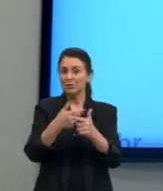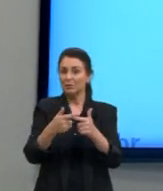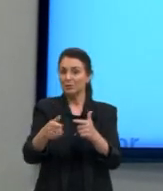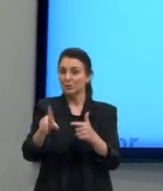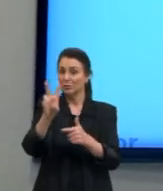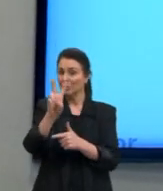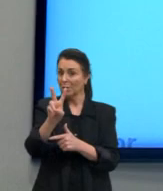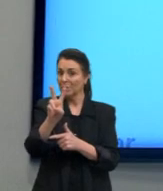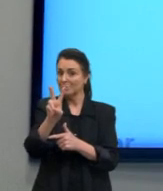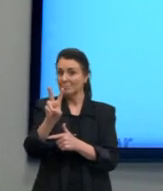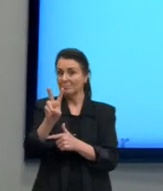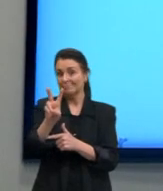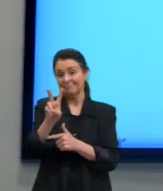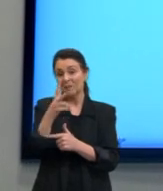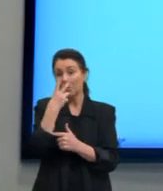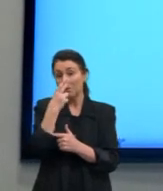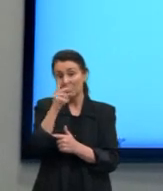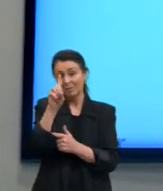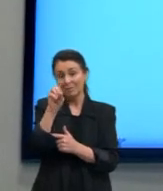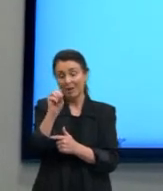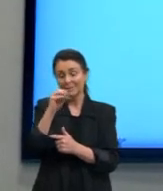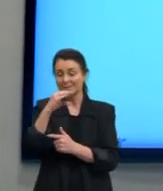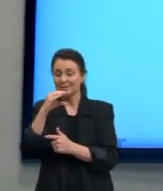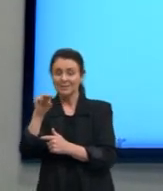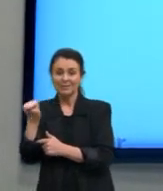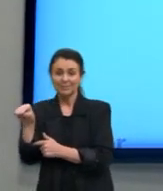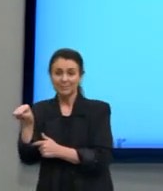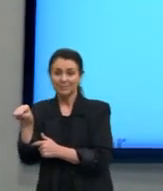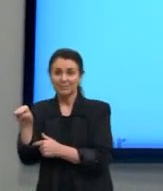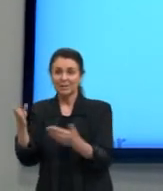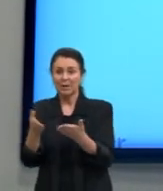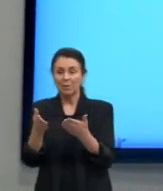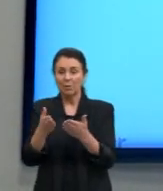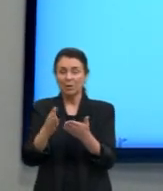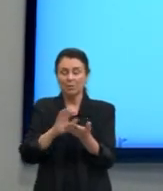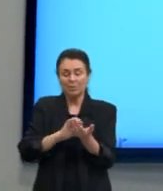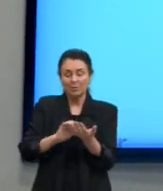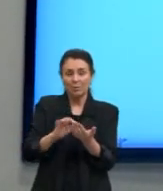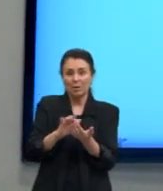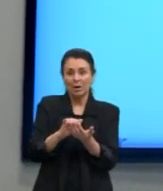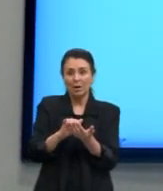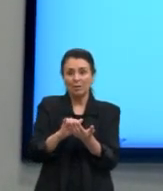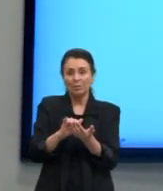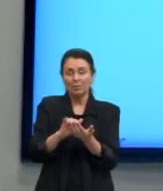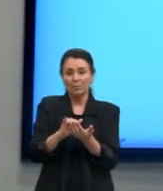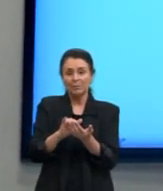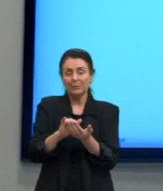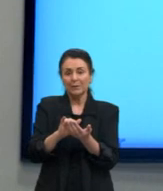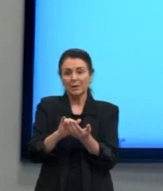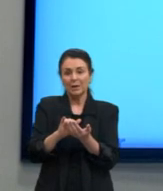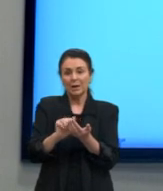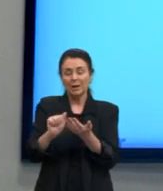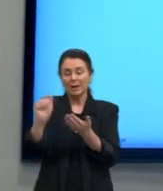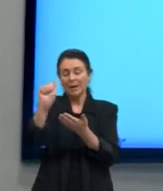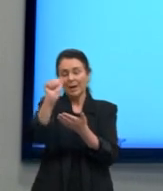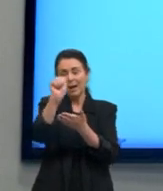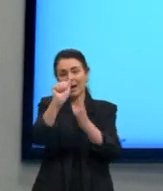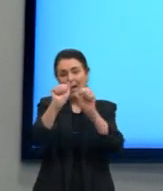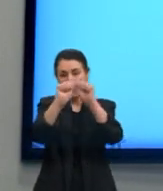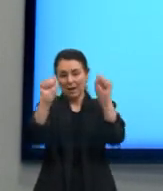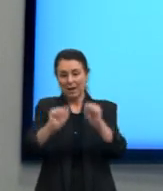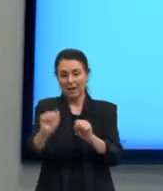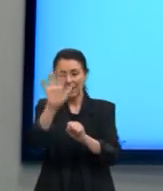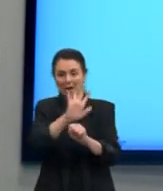2 vai dar 10 centímetros E aí agora a gente pode calcular né o nosso a nossa área superficial